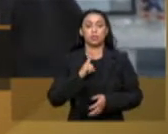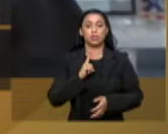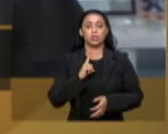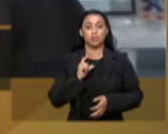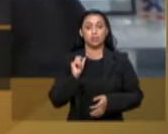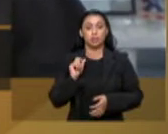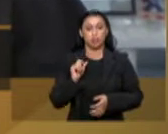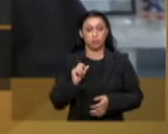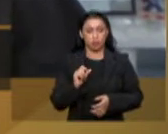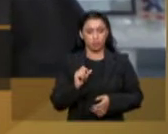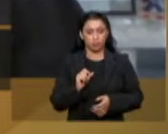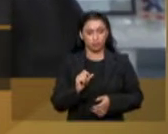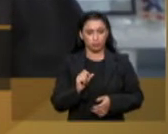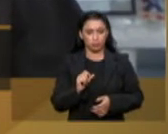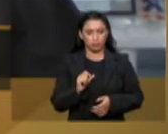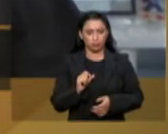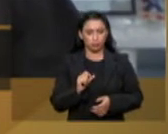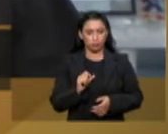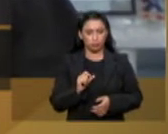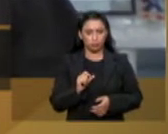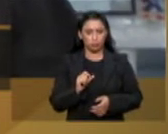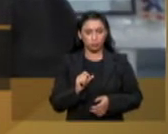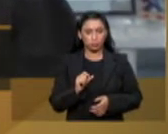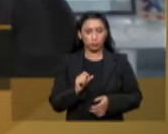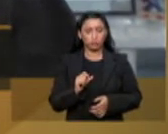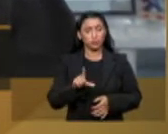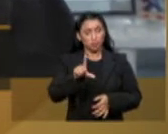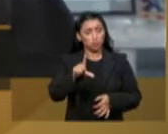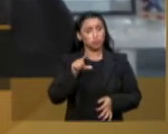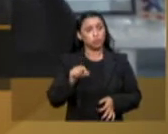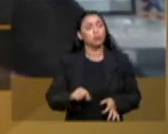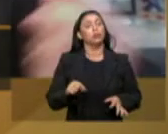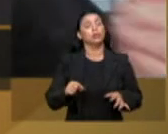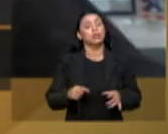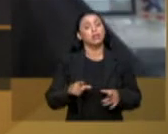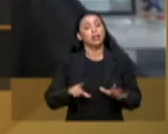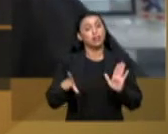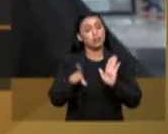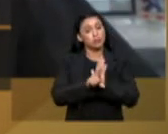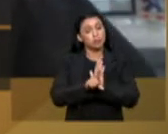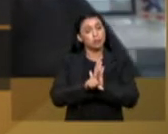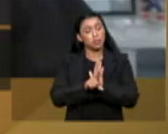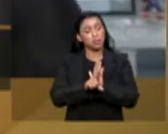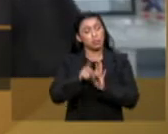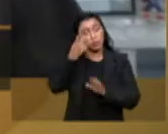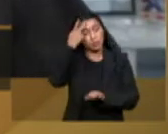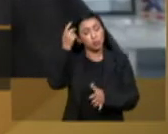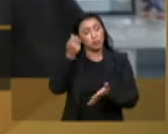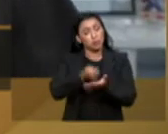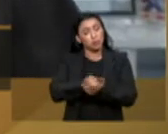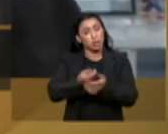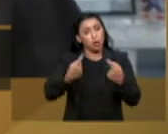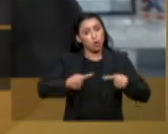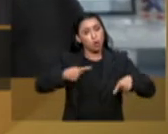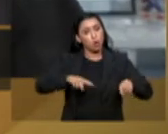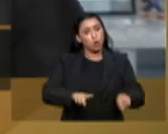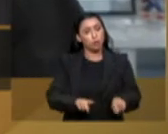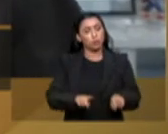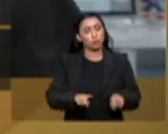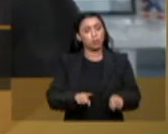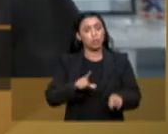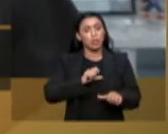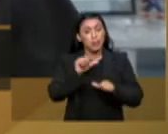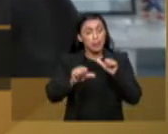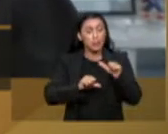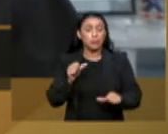que se coloca como opcional, esvaziando a legitimidade do contribuinte de se insurgir contra um regime que muda a